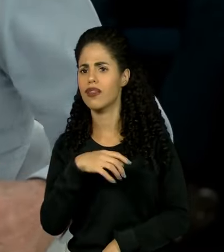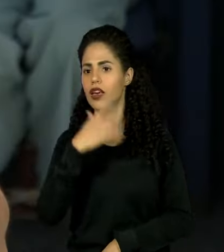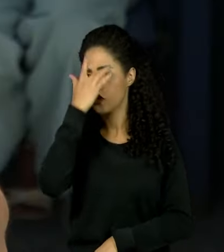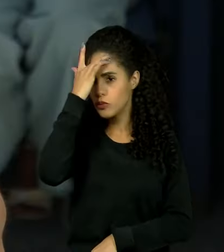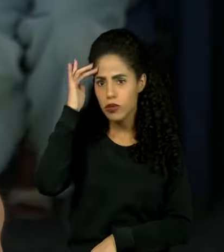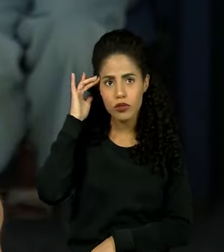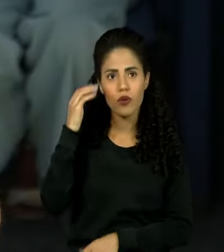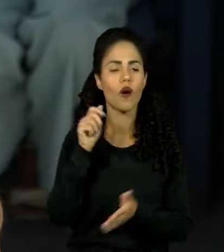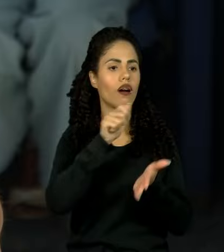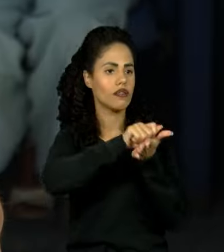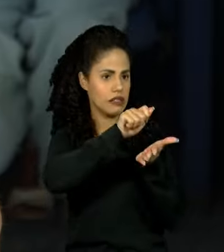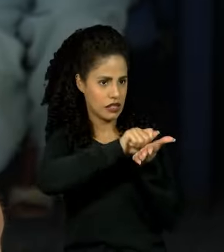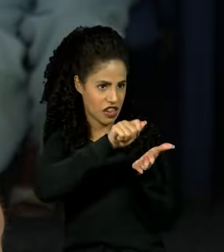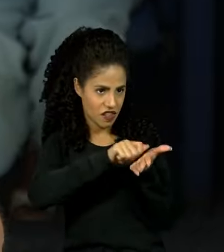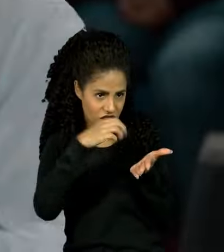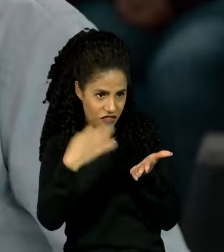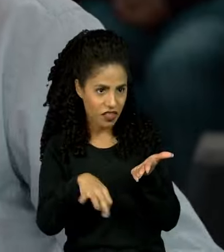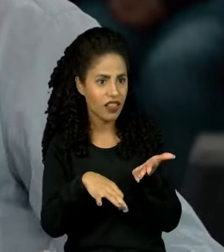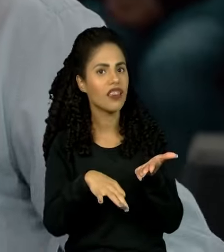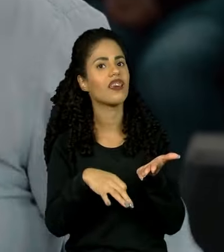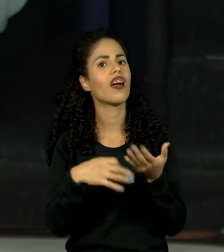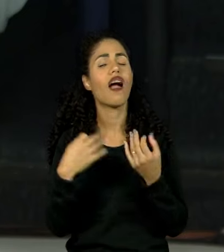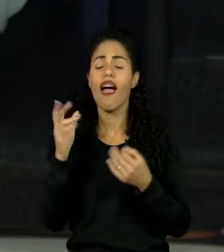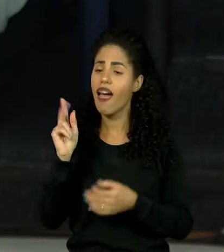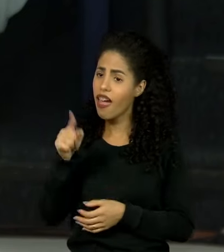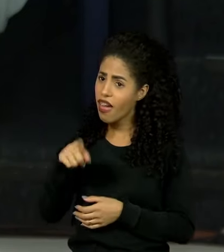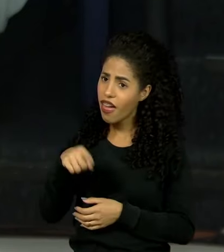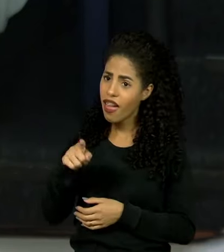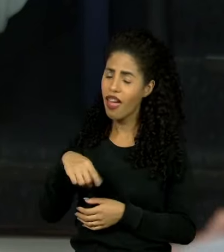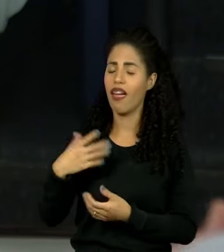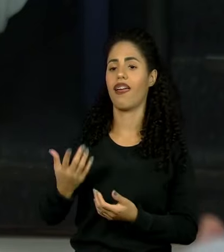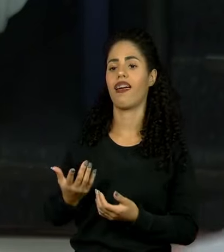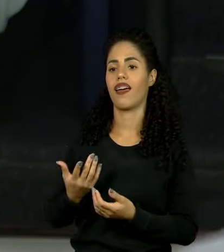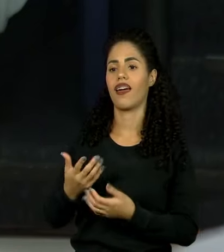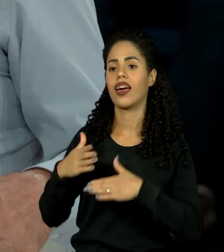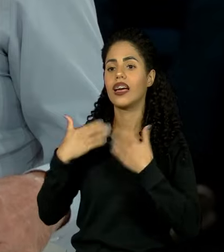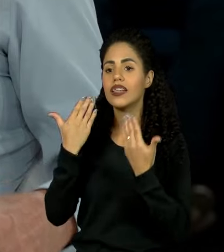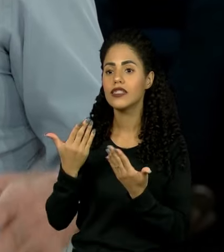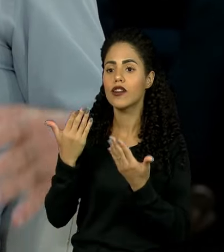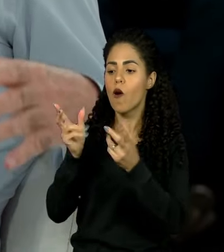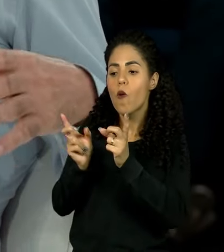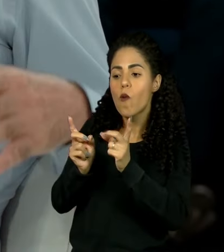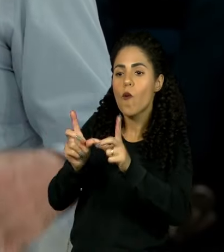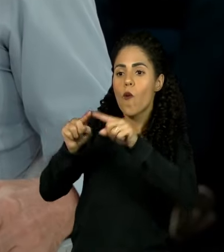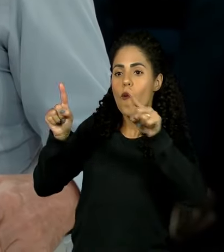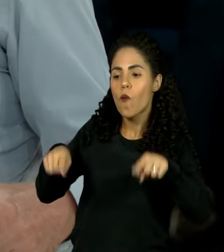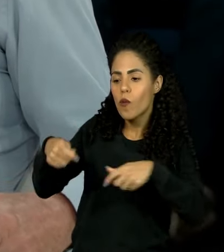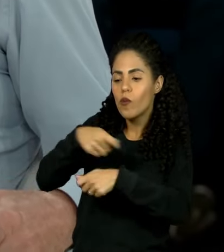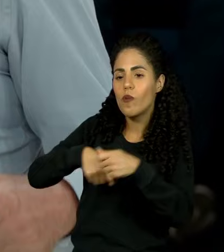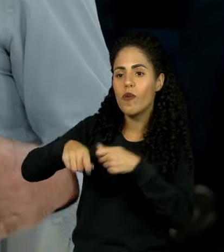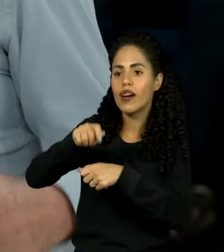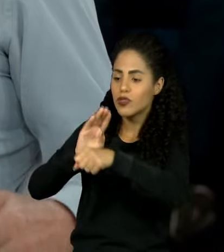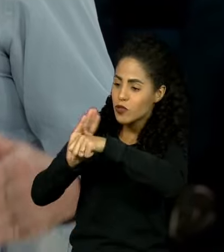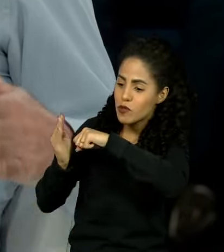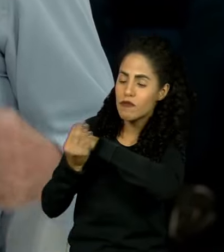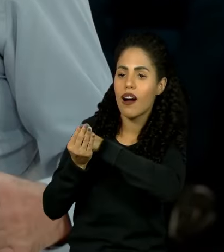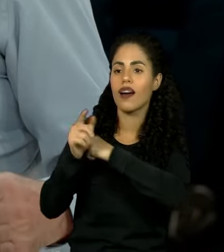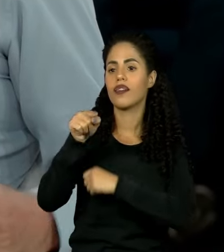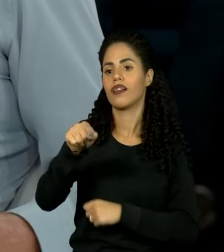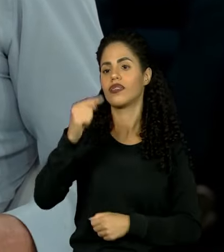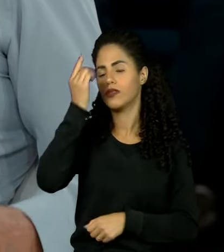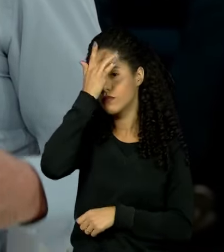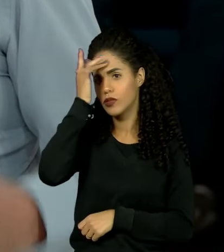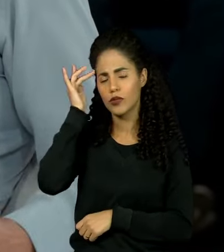né escrevia até num conta no caderninho né o comércio ele tem essa característica e e mais quem